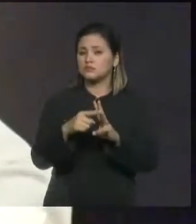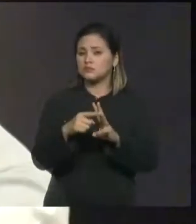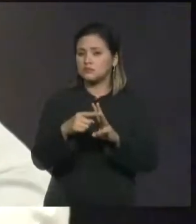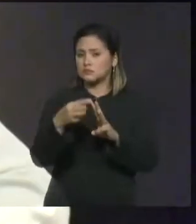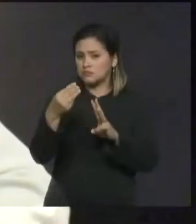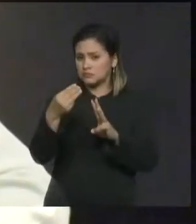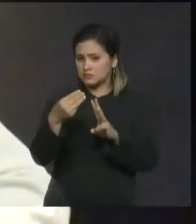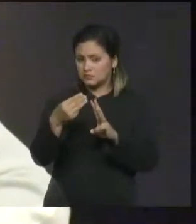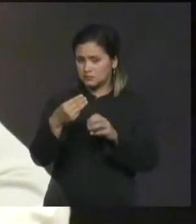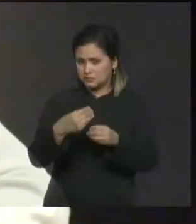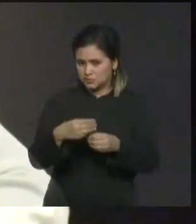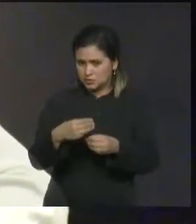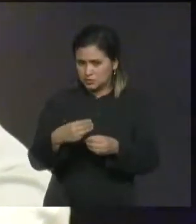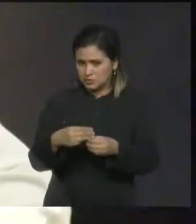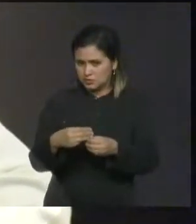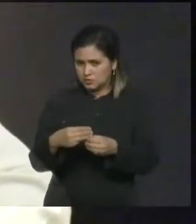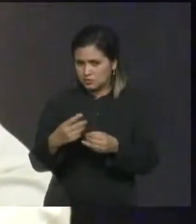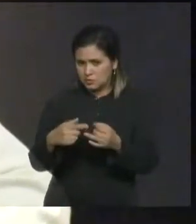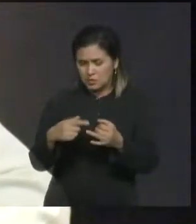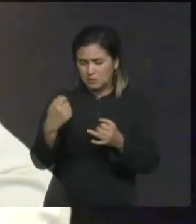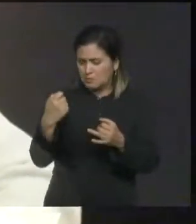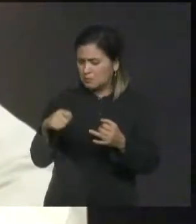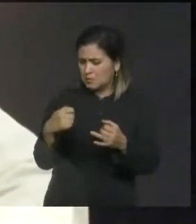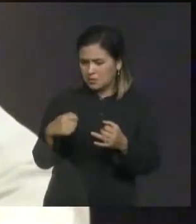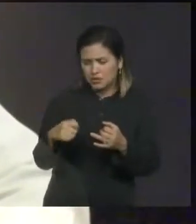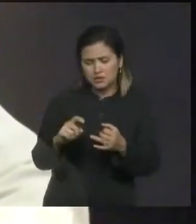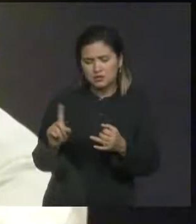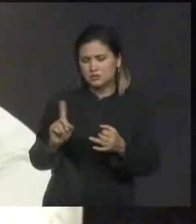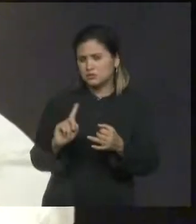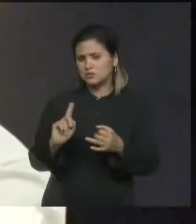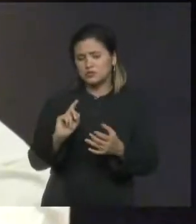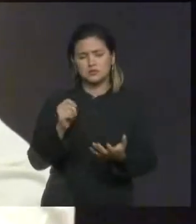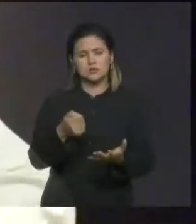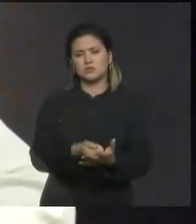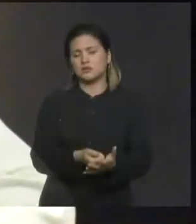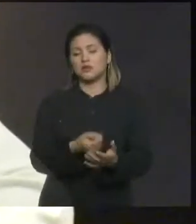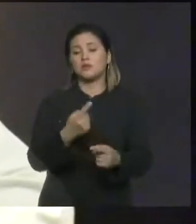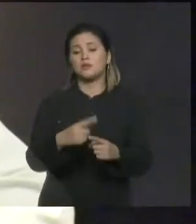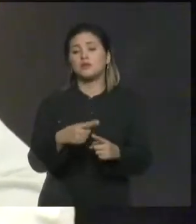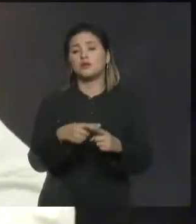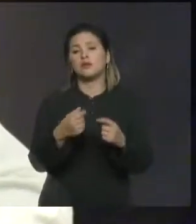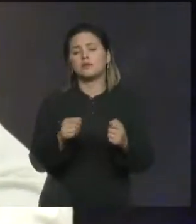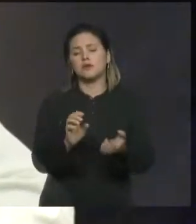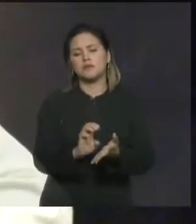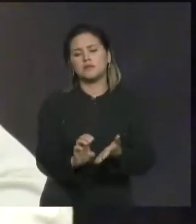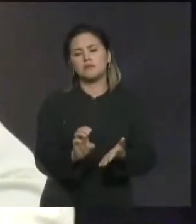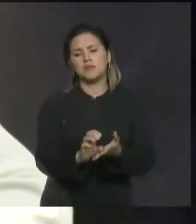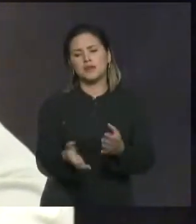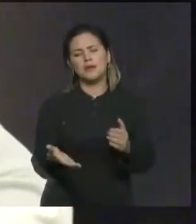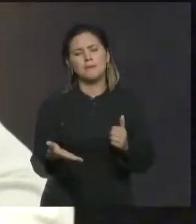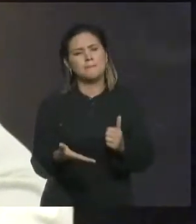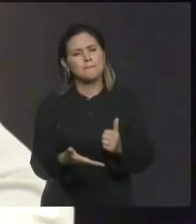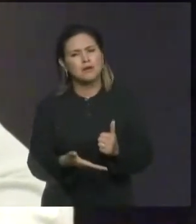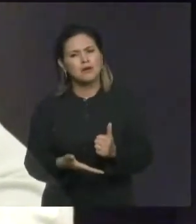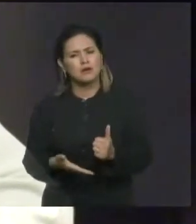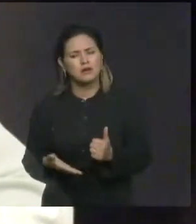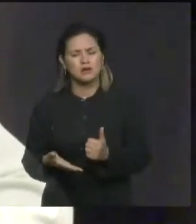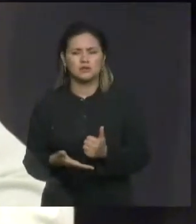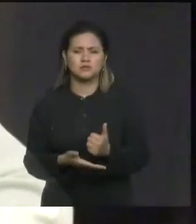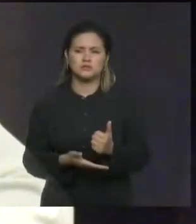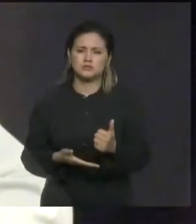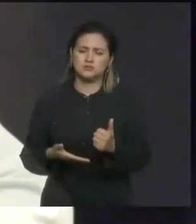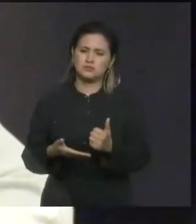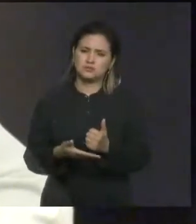não entra nesse financiamento porque ele tem que investir mesmo na atenção primária, como você está colocando,